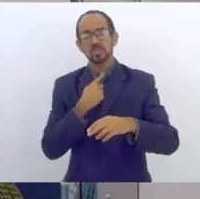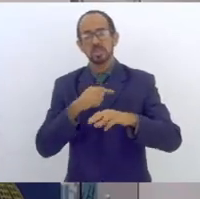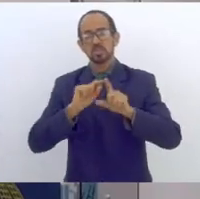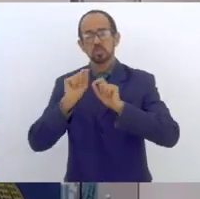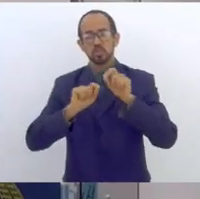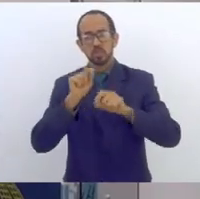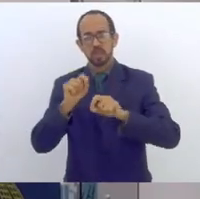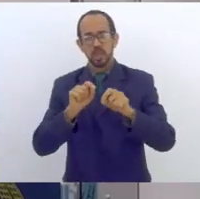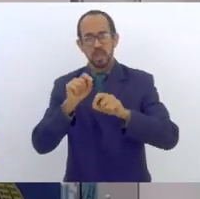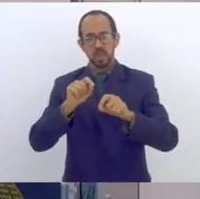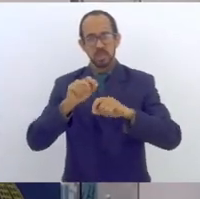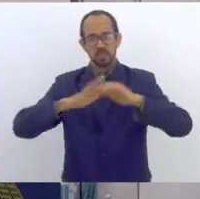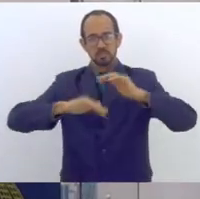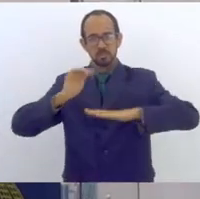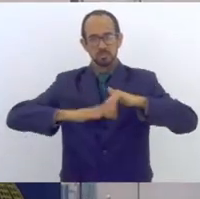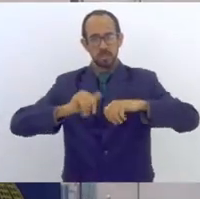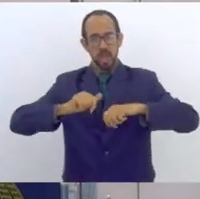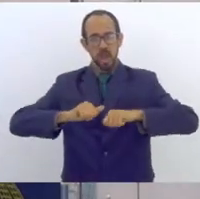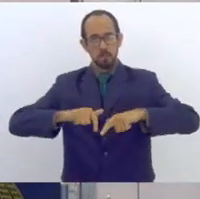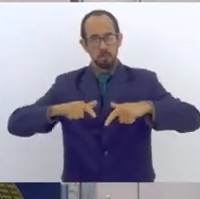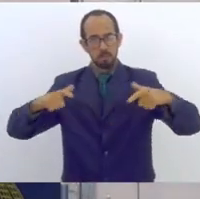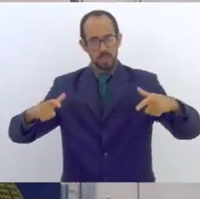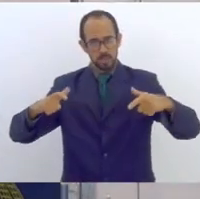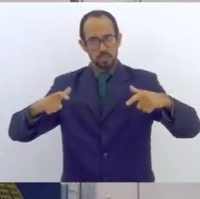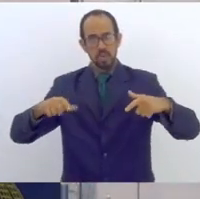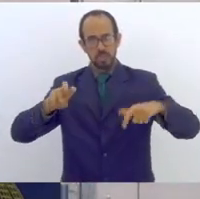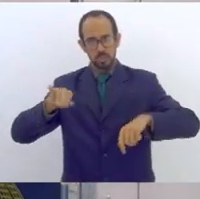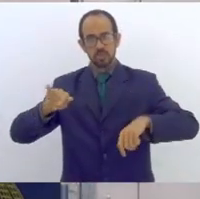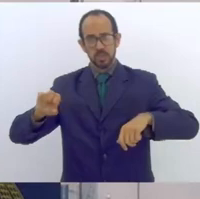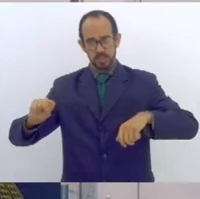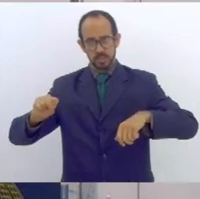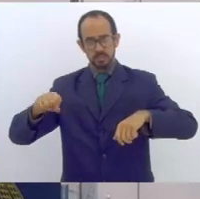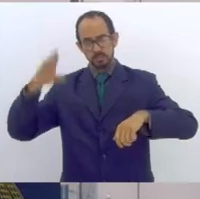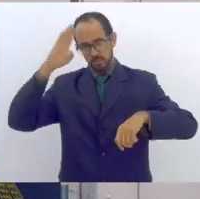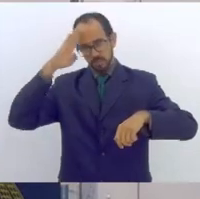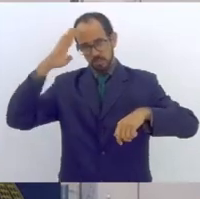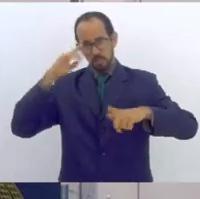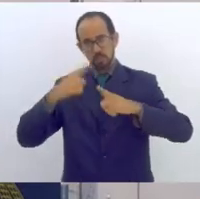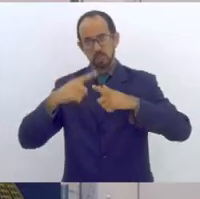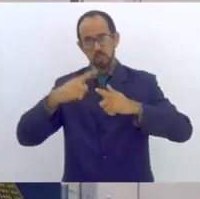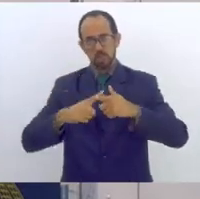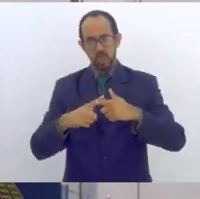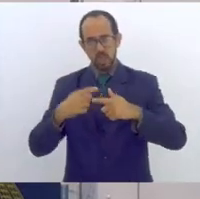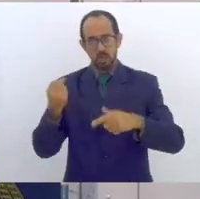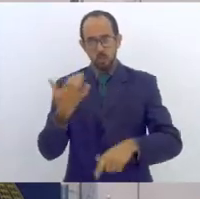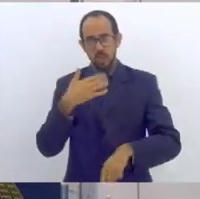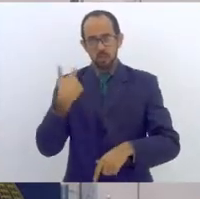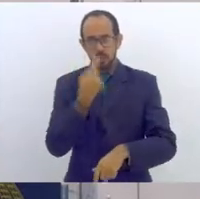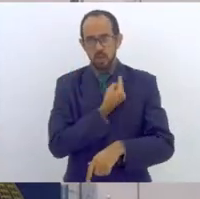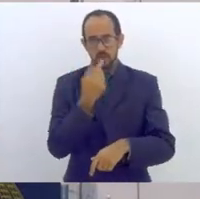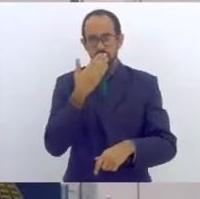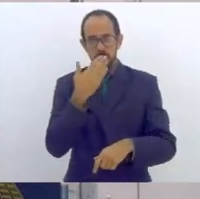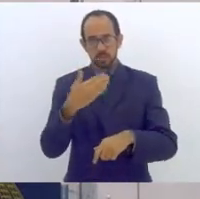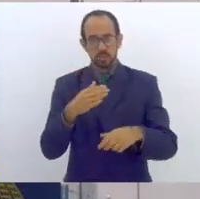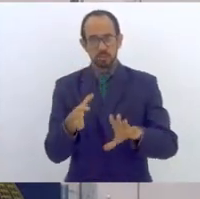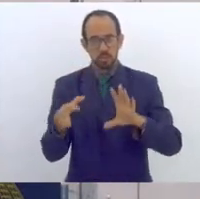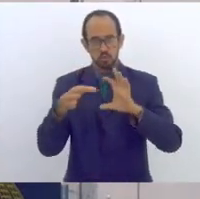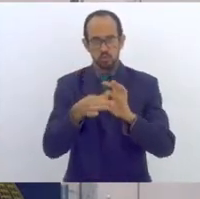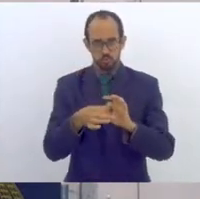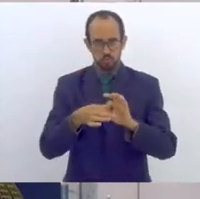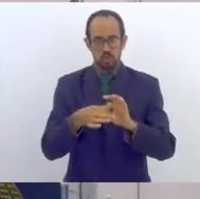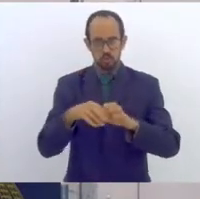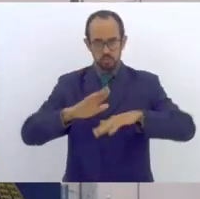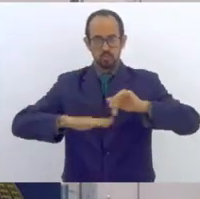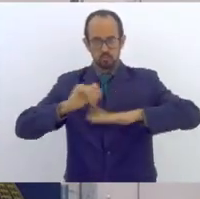cargo aumente o número de vagas principalmente porque quando requisitamos a junção dos cargos que houve uma sinalização